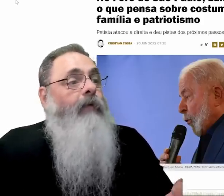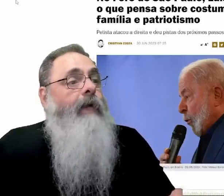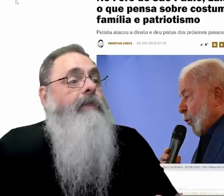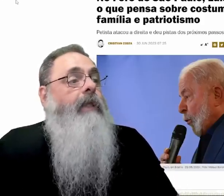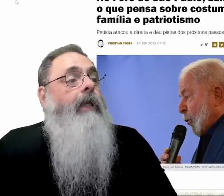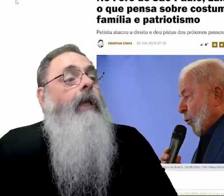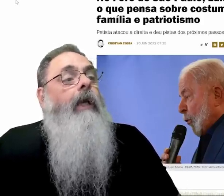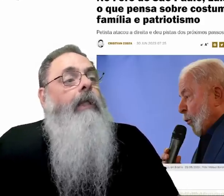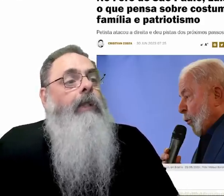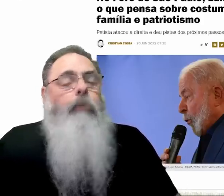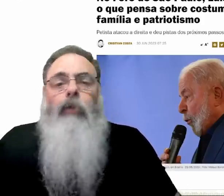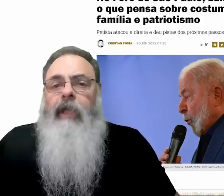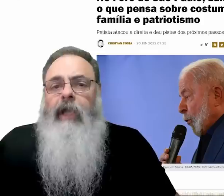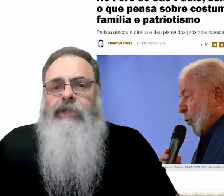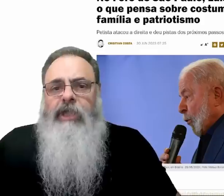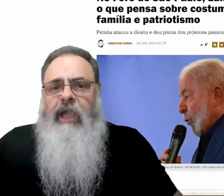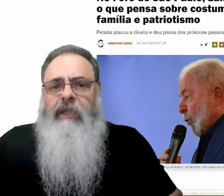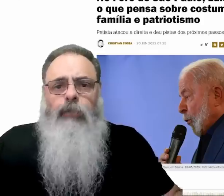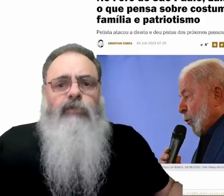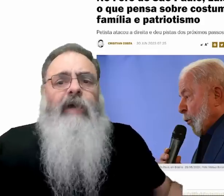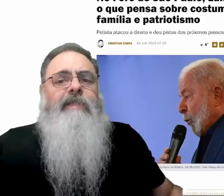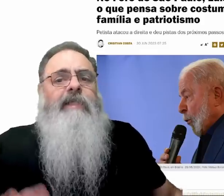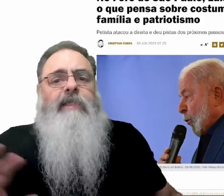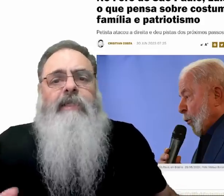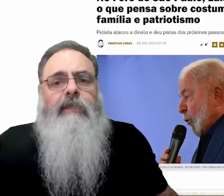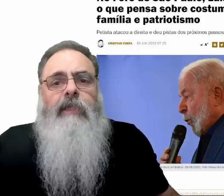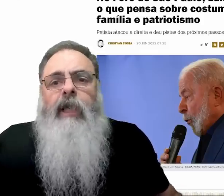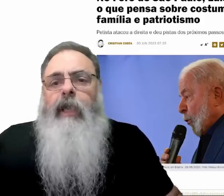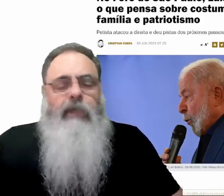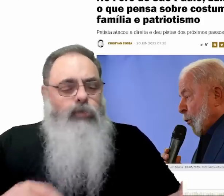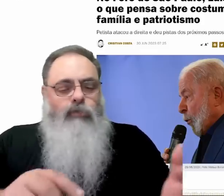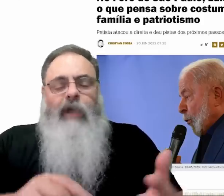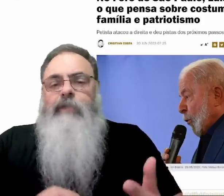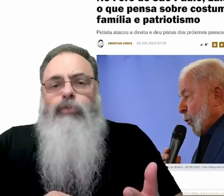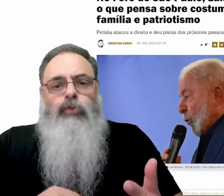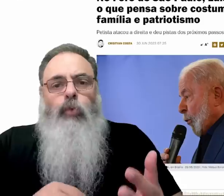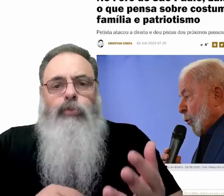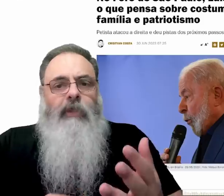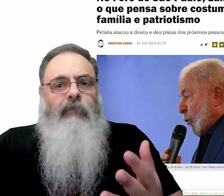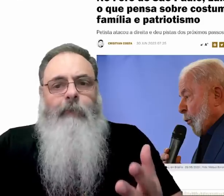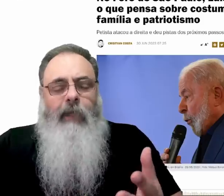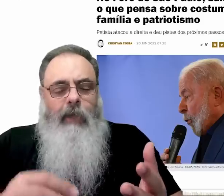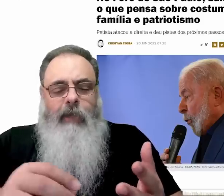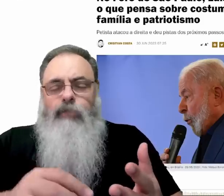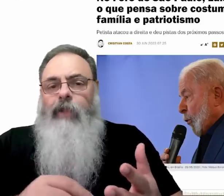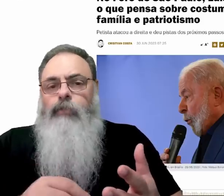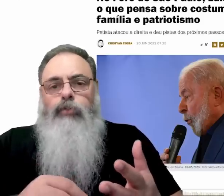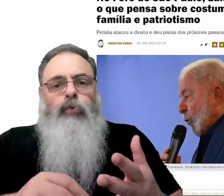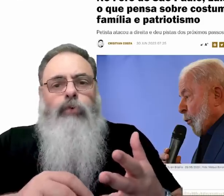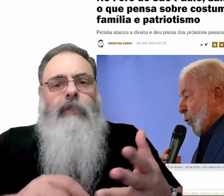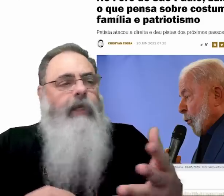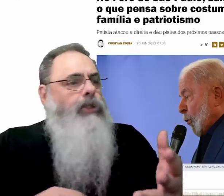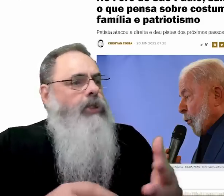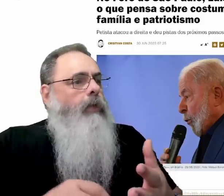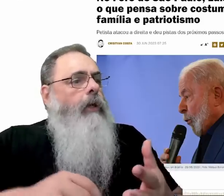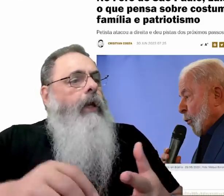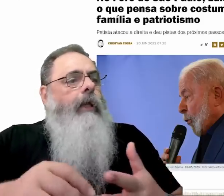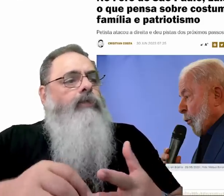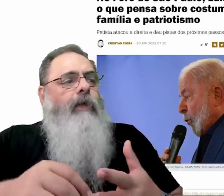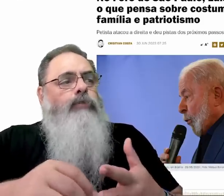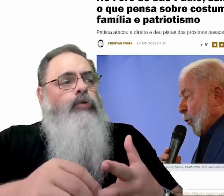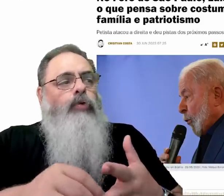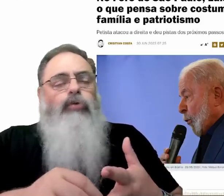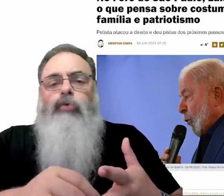falou numa frase que não porque a direita os fascistas eles fazem o discurso da família eles fazem o discurso da religião